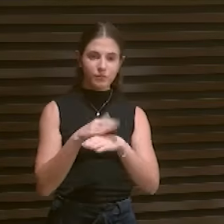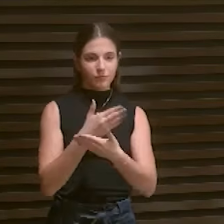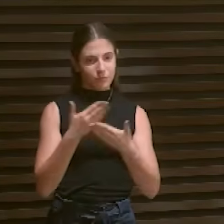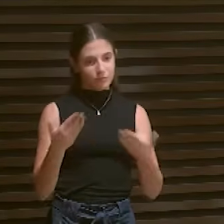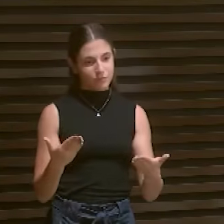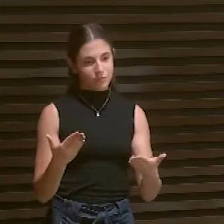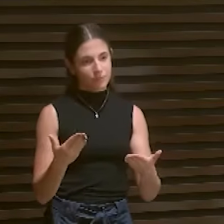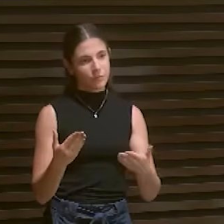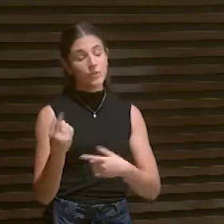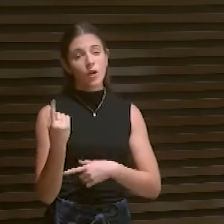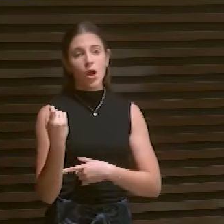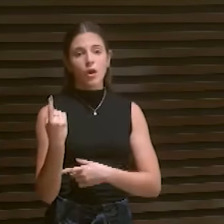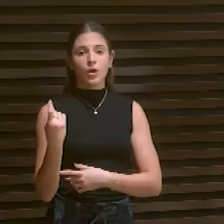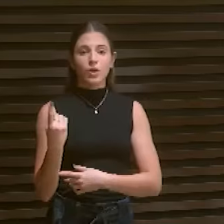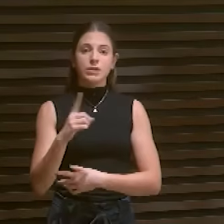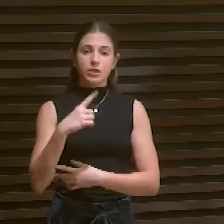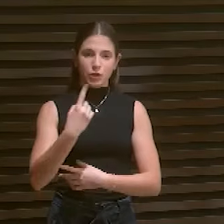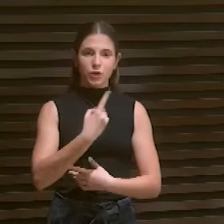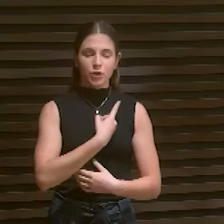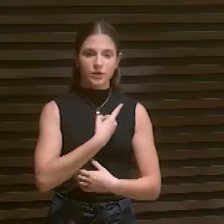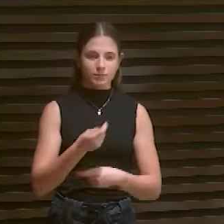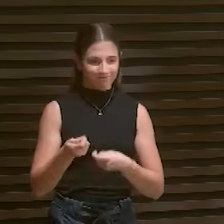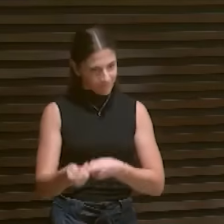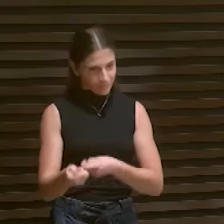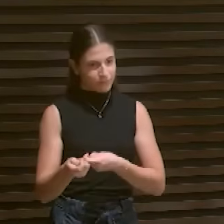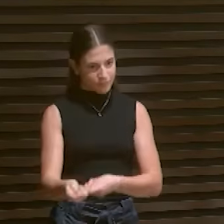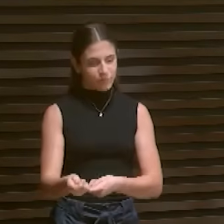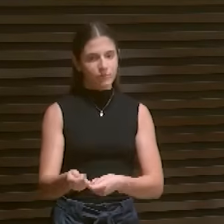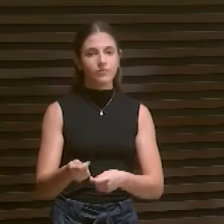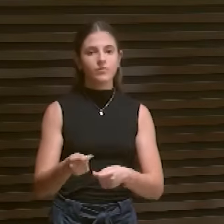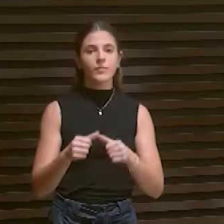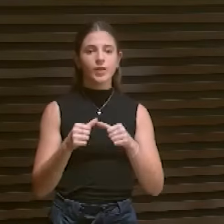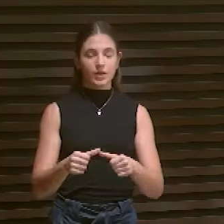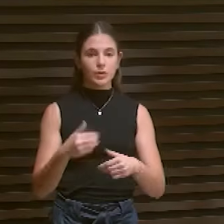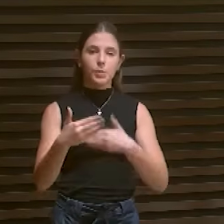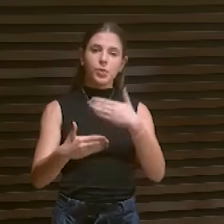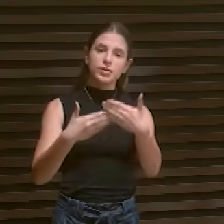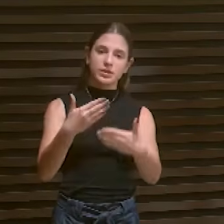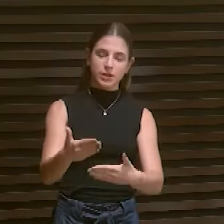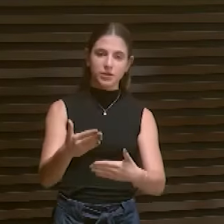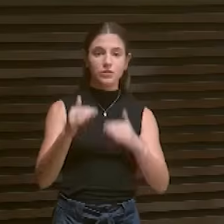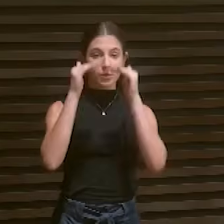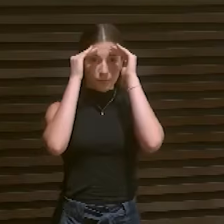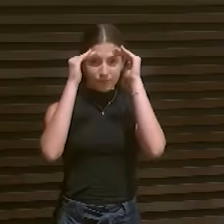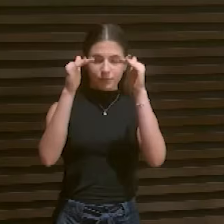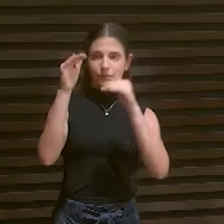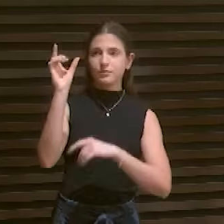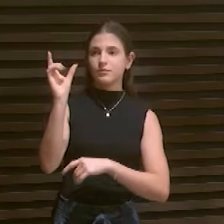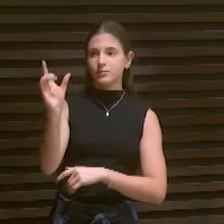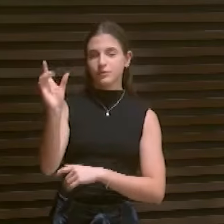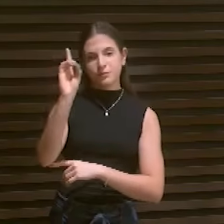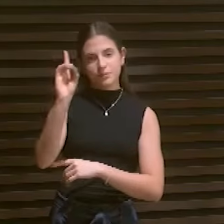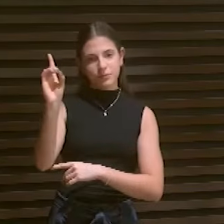somos tremendamente afetados nesse processo de obedecer a palavra de Deus, do